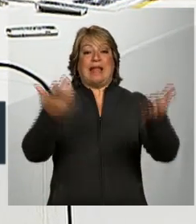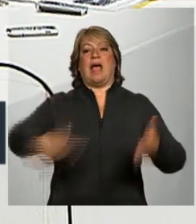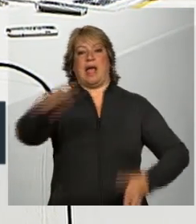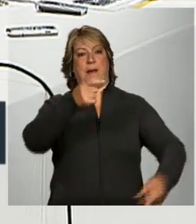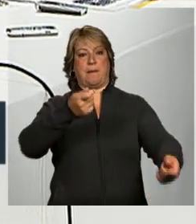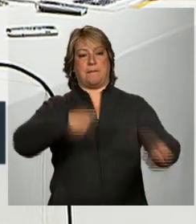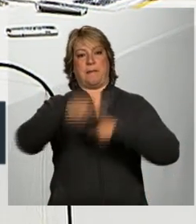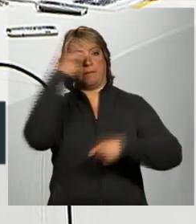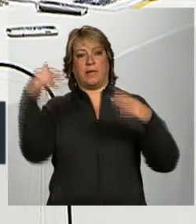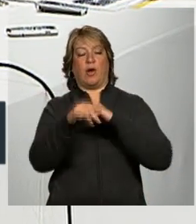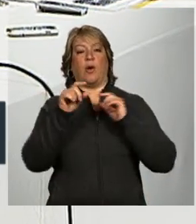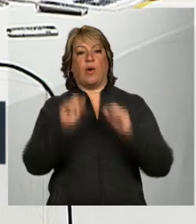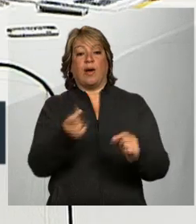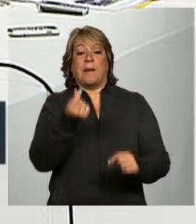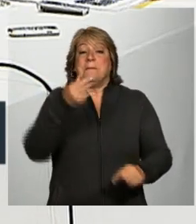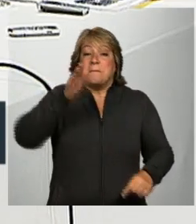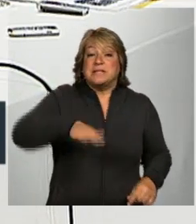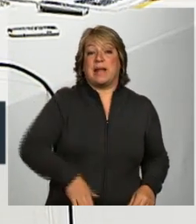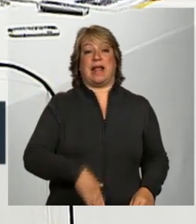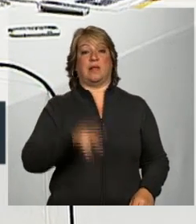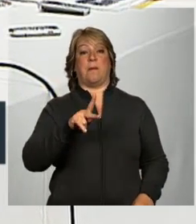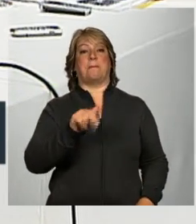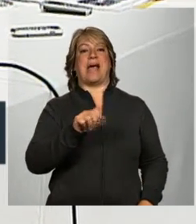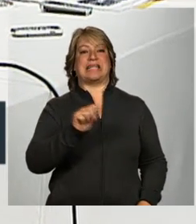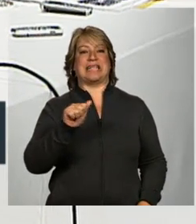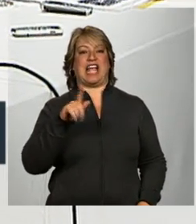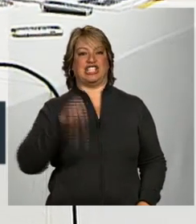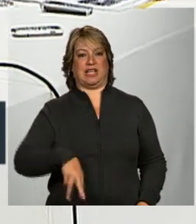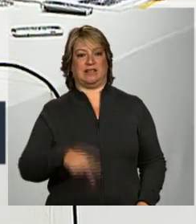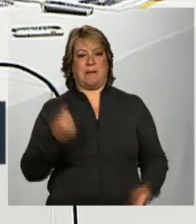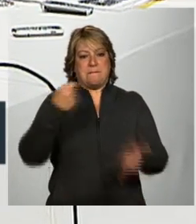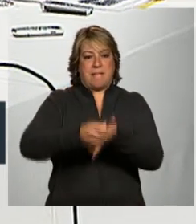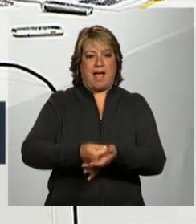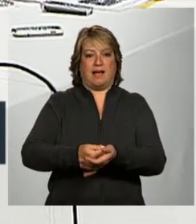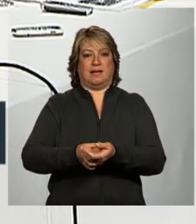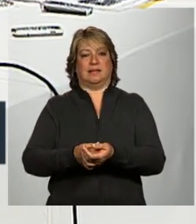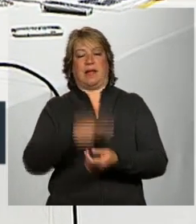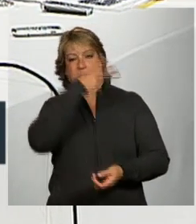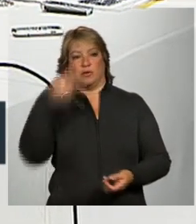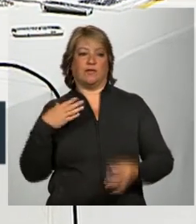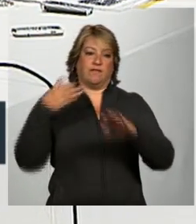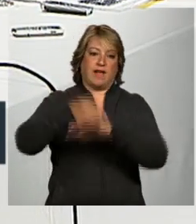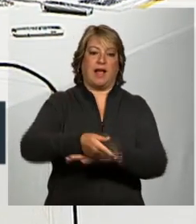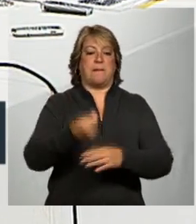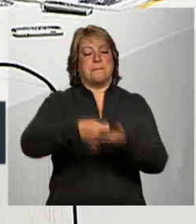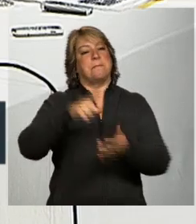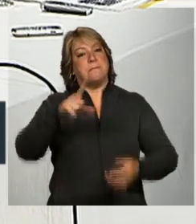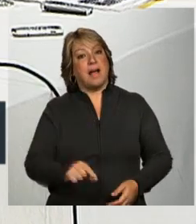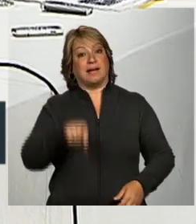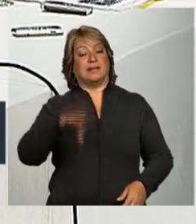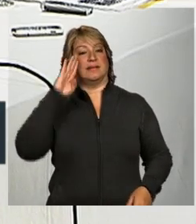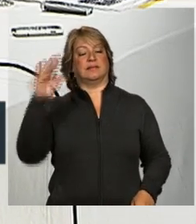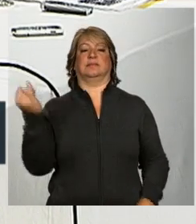possibilidade de regular trens pela menor tarifa possível porque é aquela que prevê a plena utilização da ferrovia Então esse